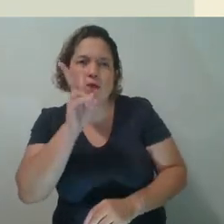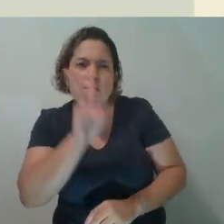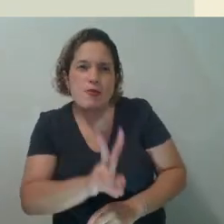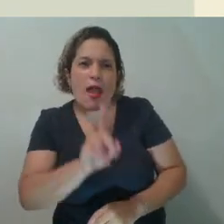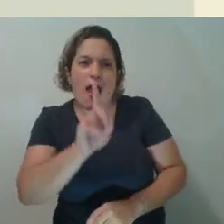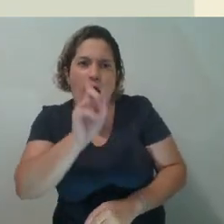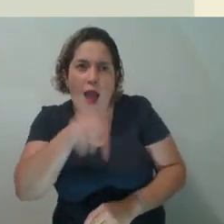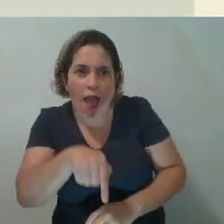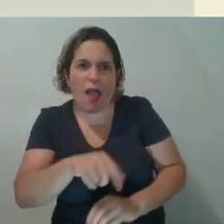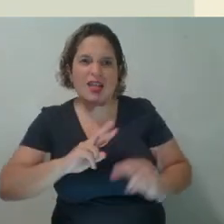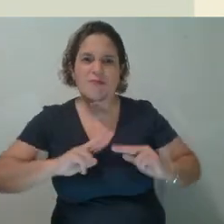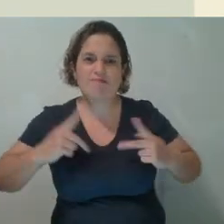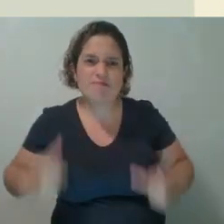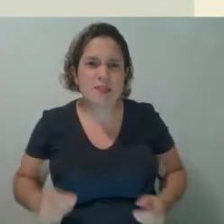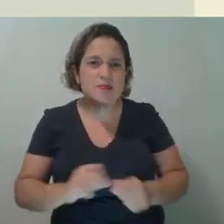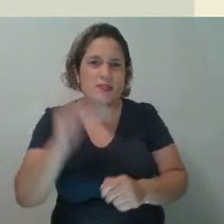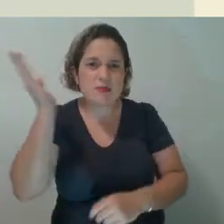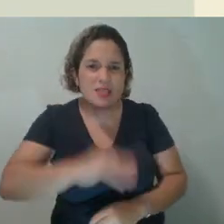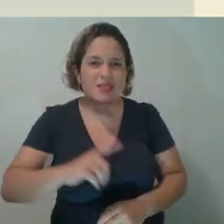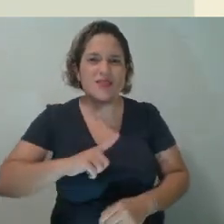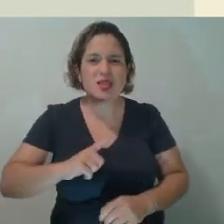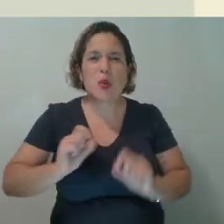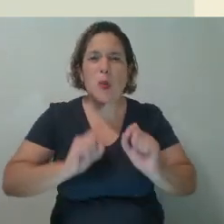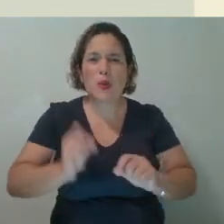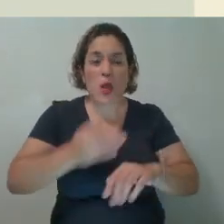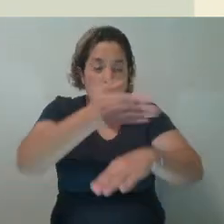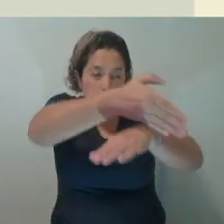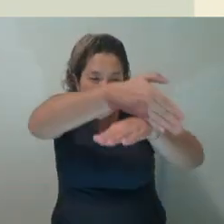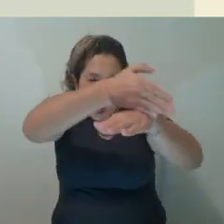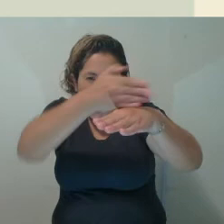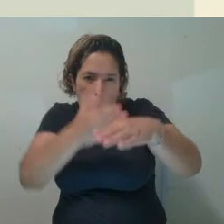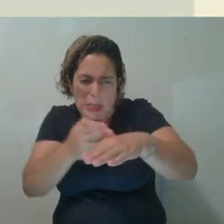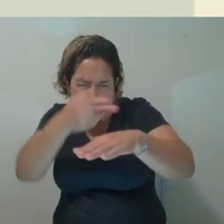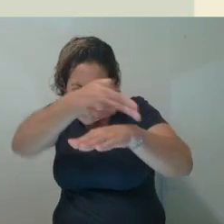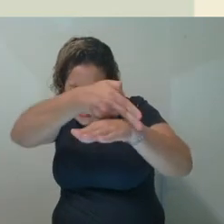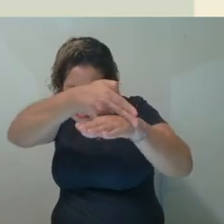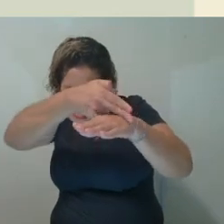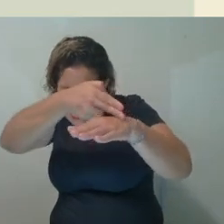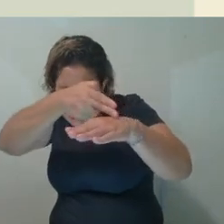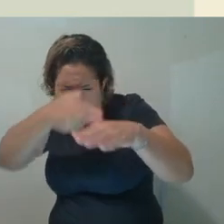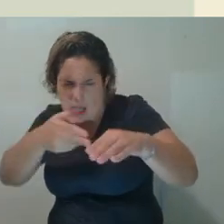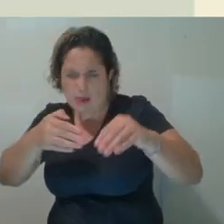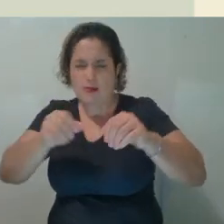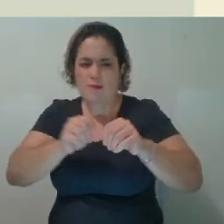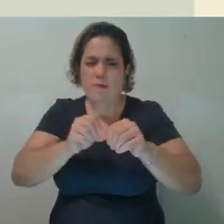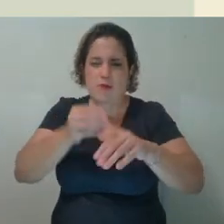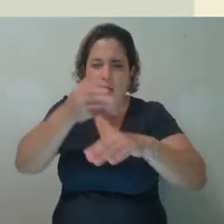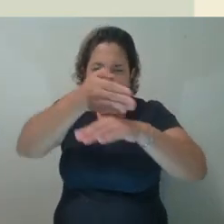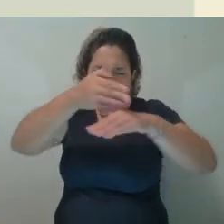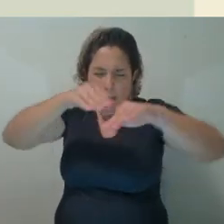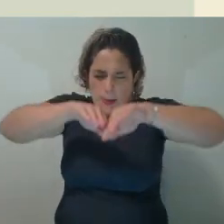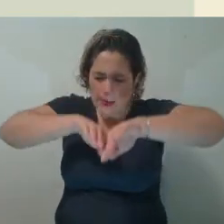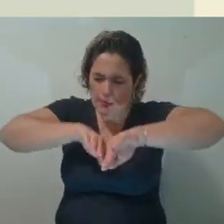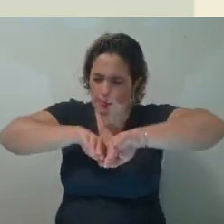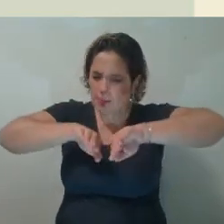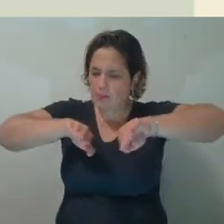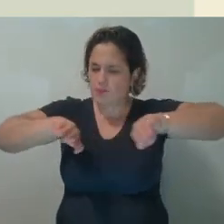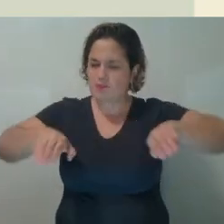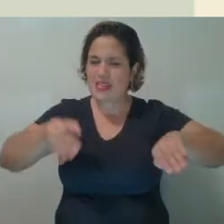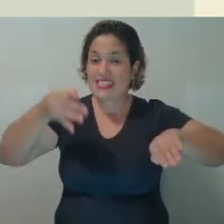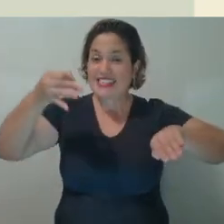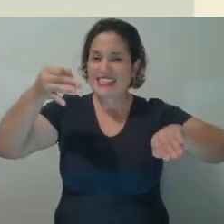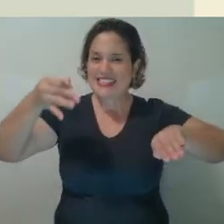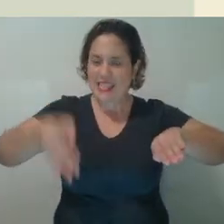humana seriam feridas lineares com bordos regulares, que indicariam perfuração por um objeto pontiagudo, como